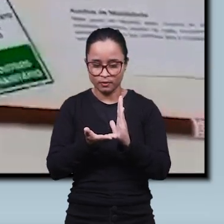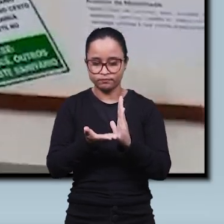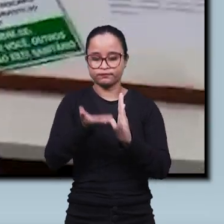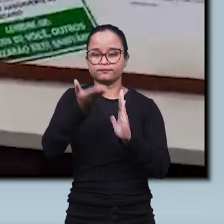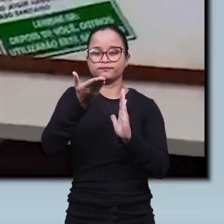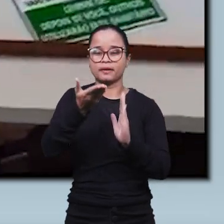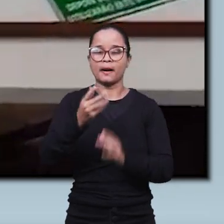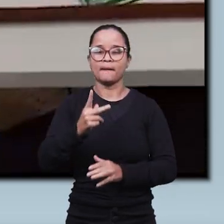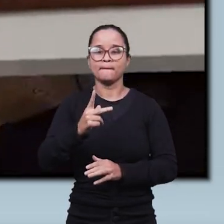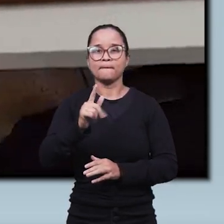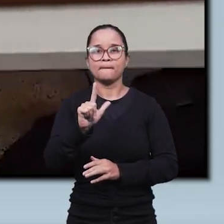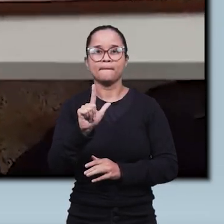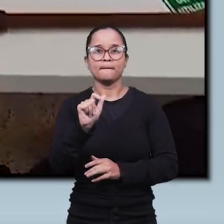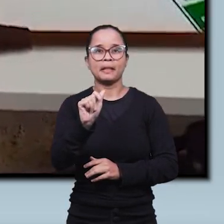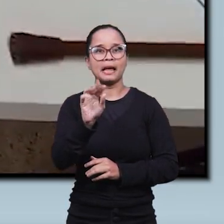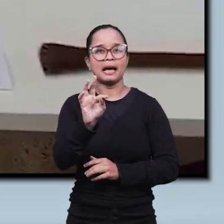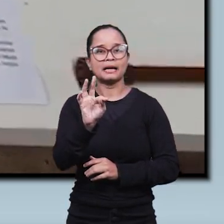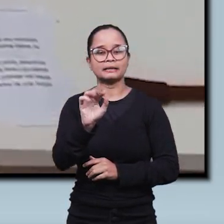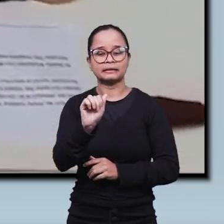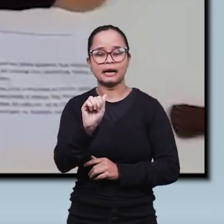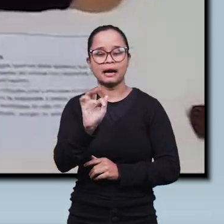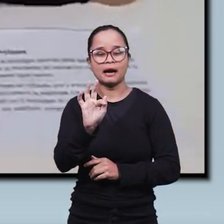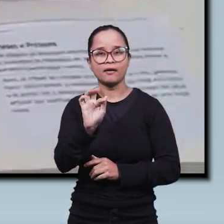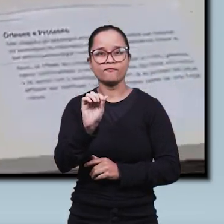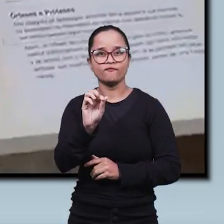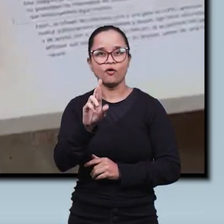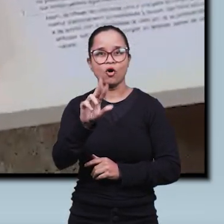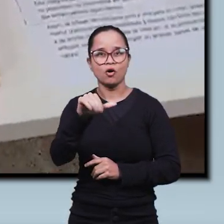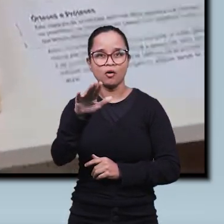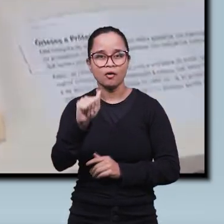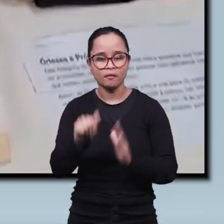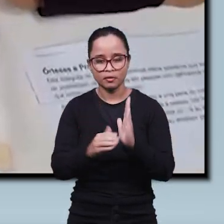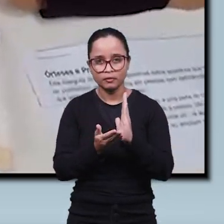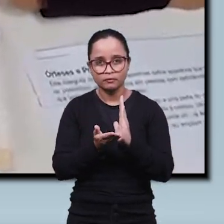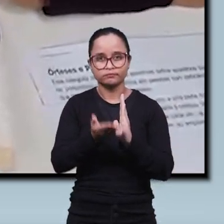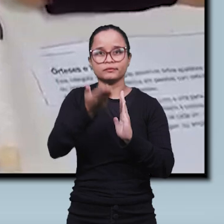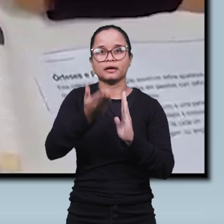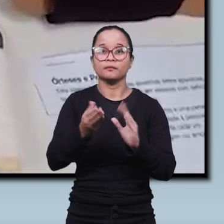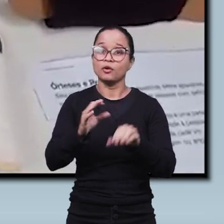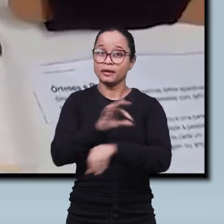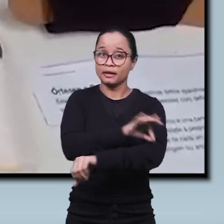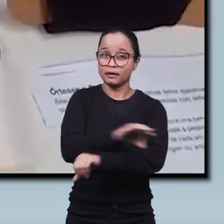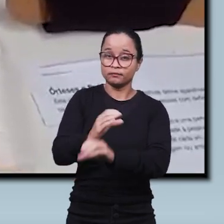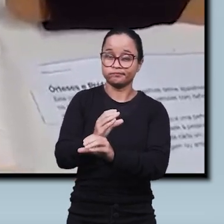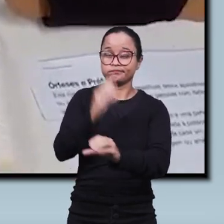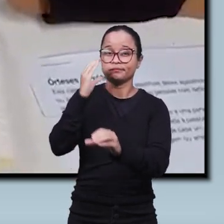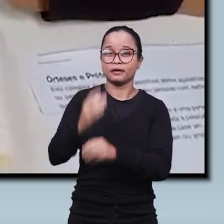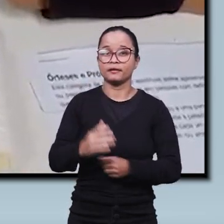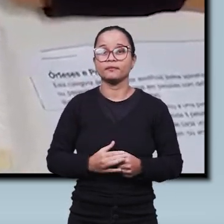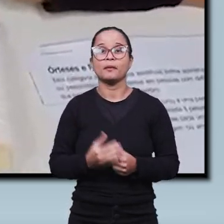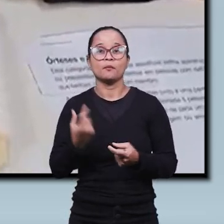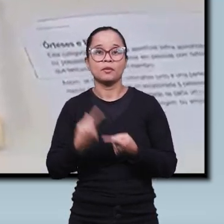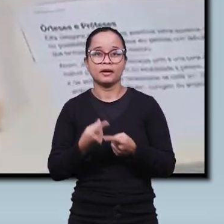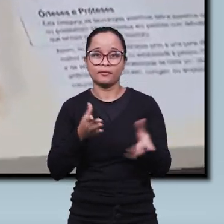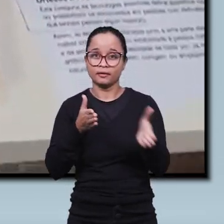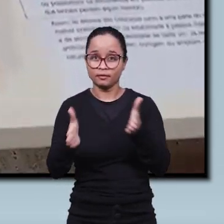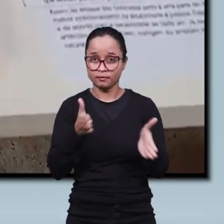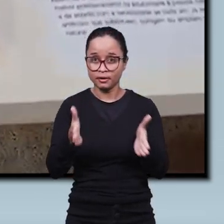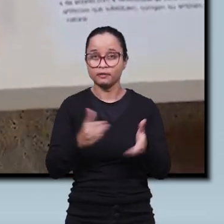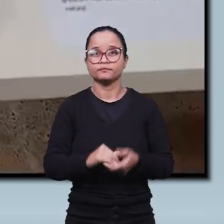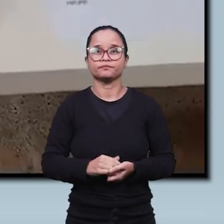elevação. São recursos que vão sendo projetados de forma arquitetônica para a